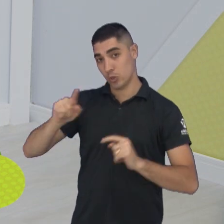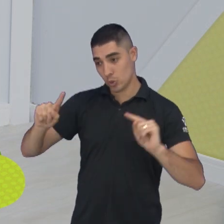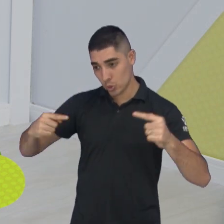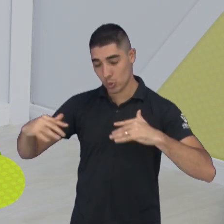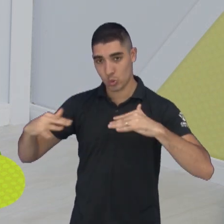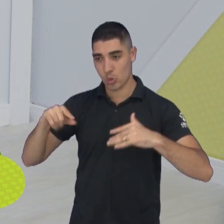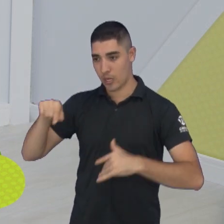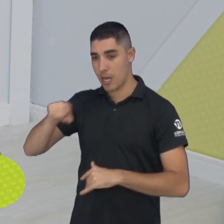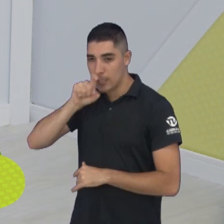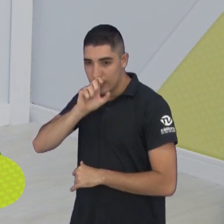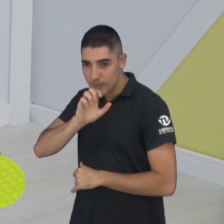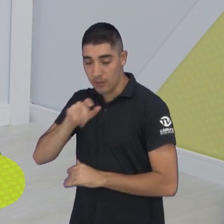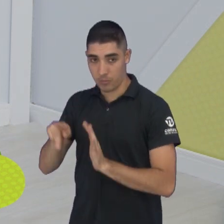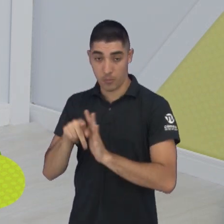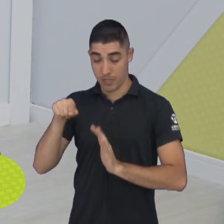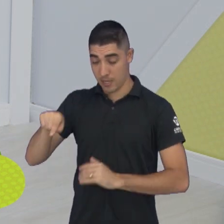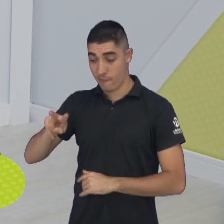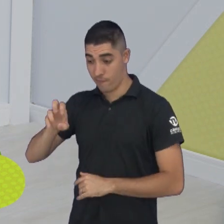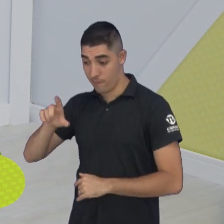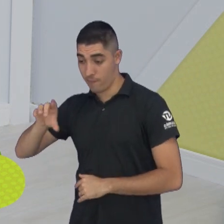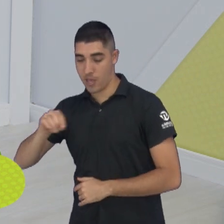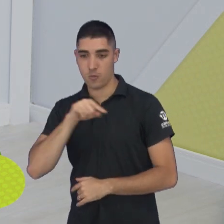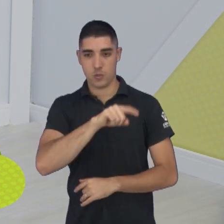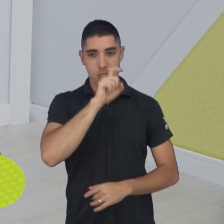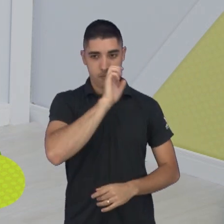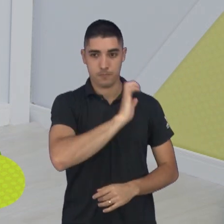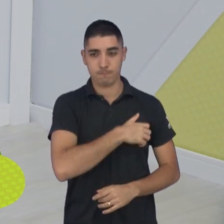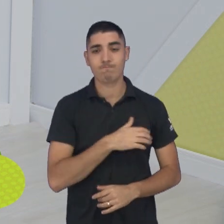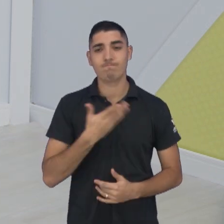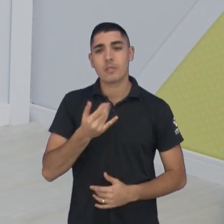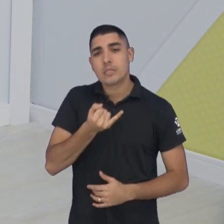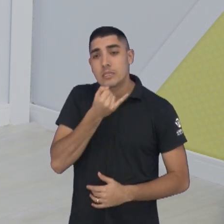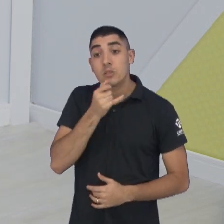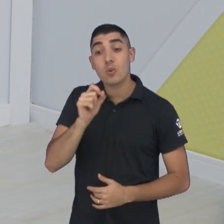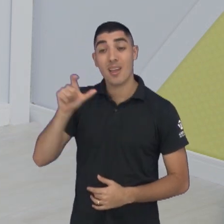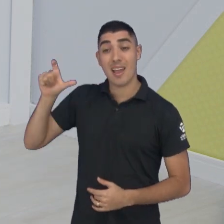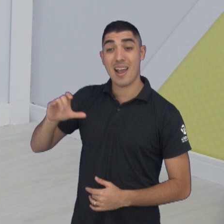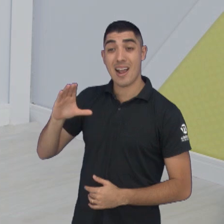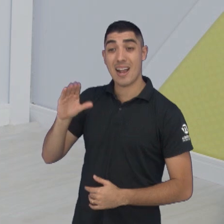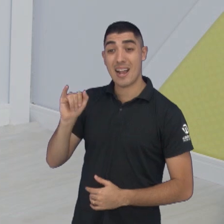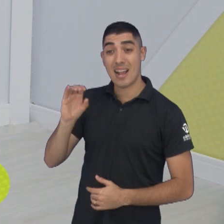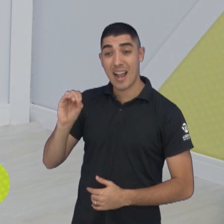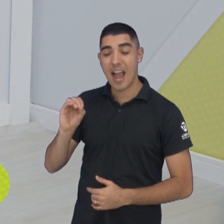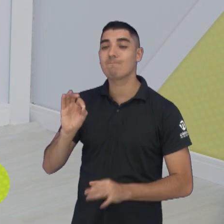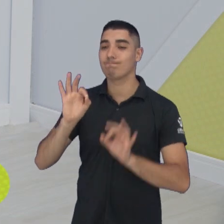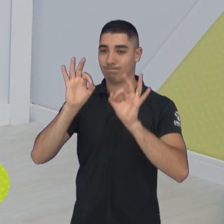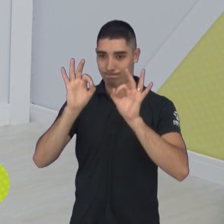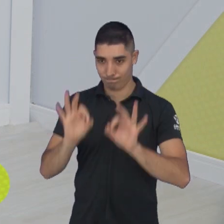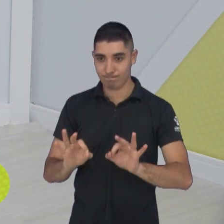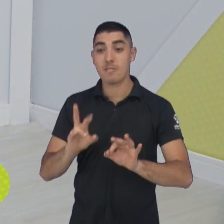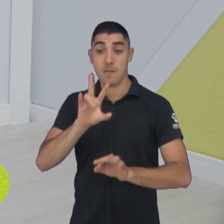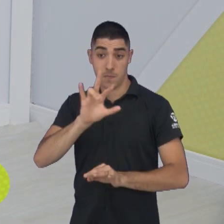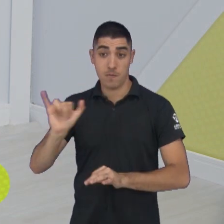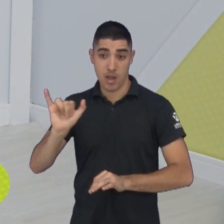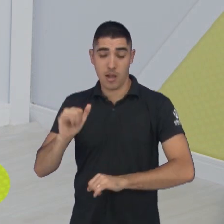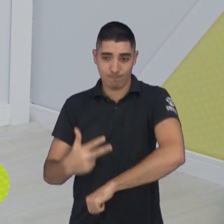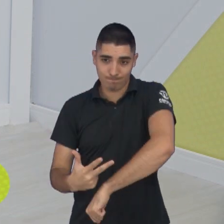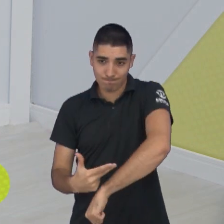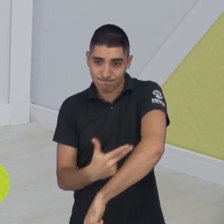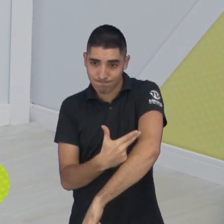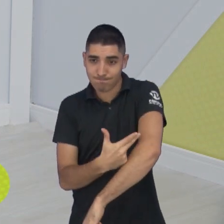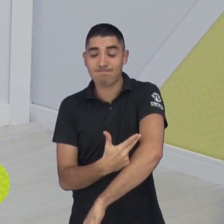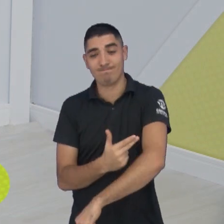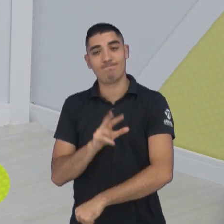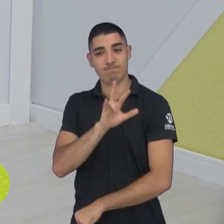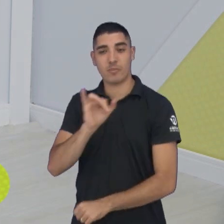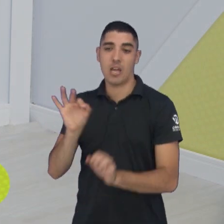do Velo Clube. Rapidinho, Bruno, já estourou, mas a nota triste, Caio César está fora do campeonato, fratura, será operado no braço, está